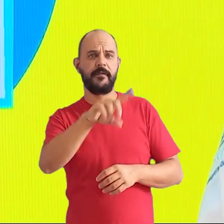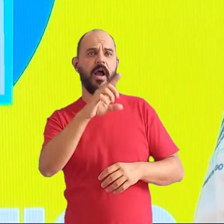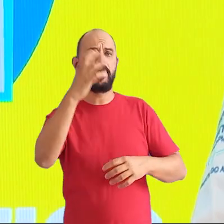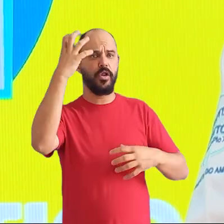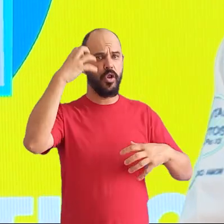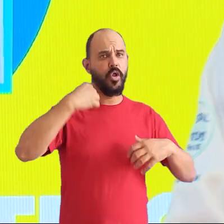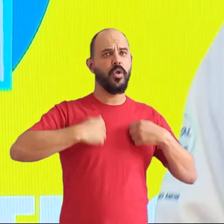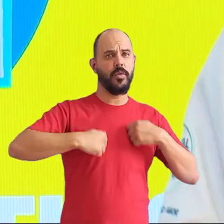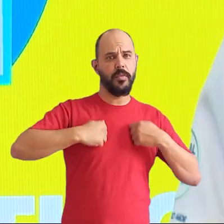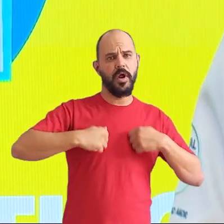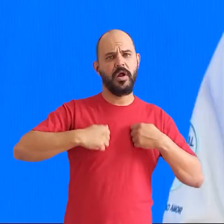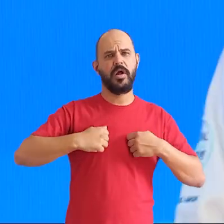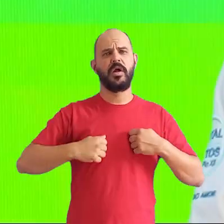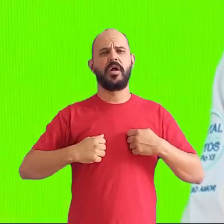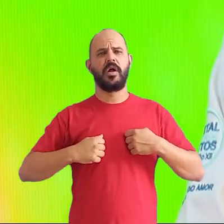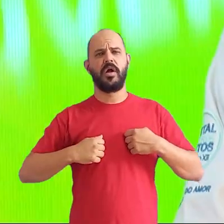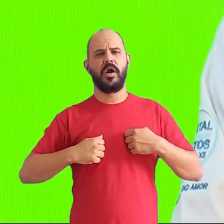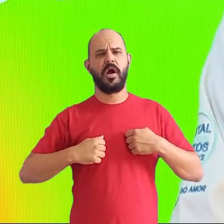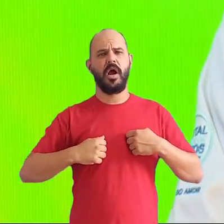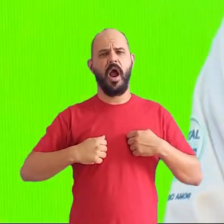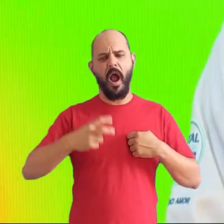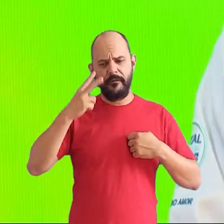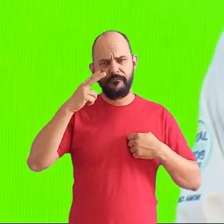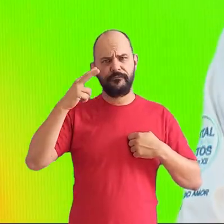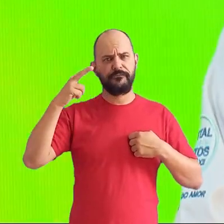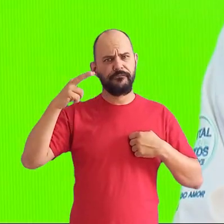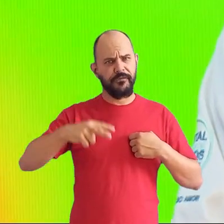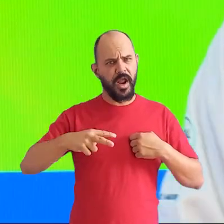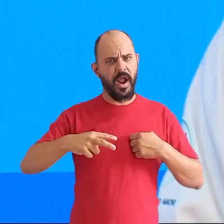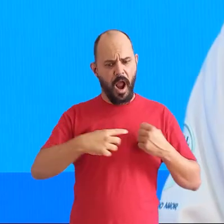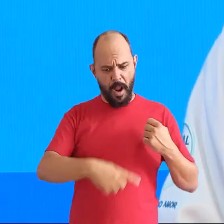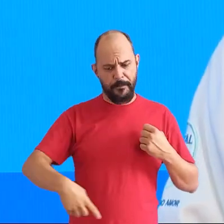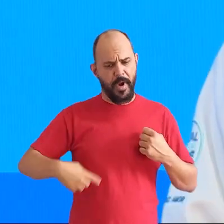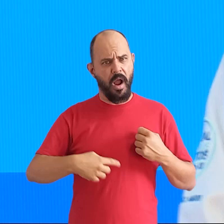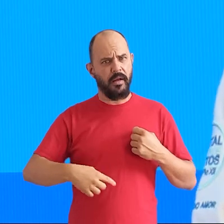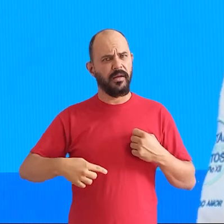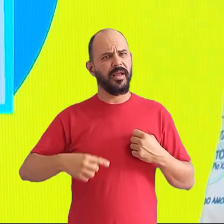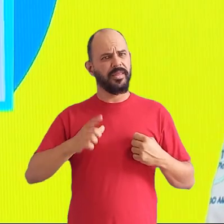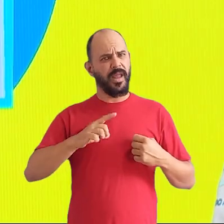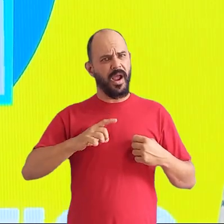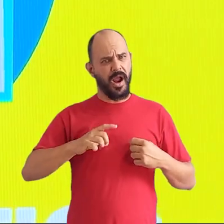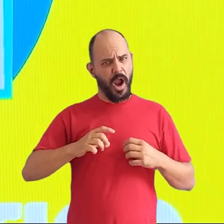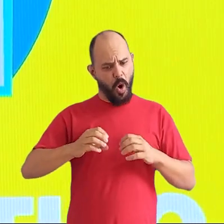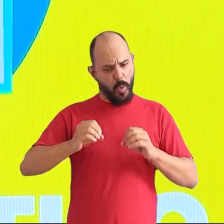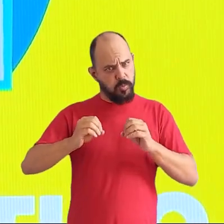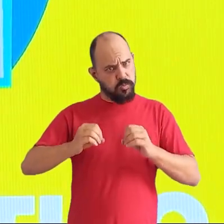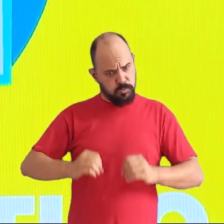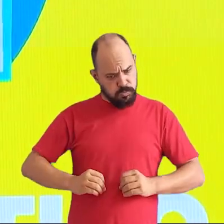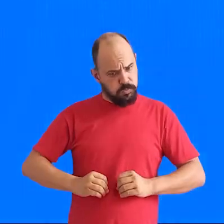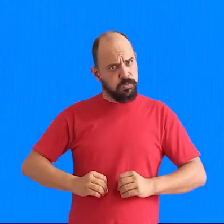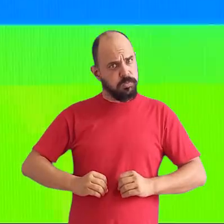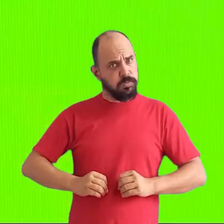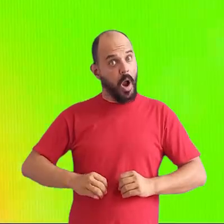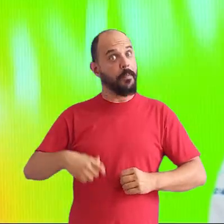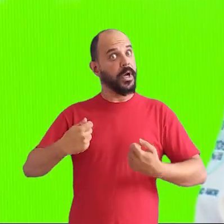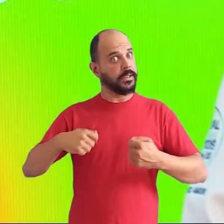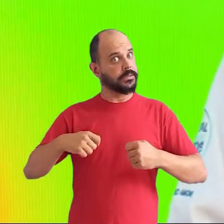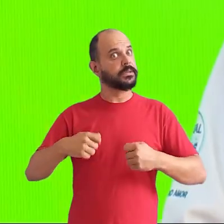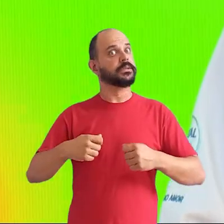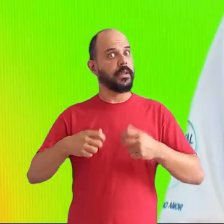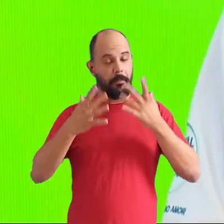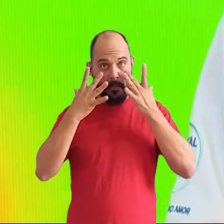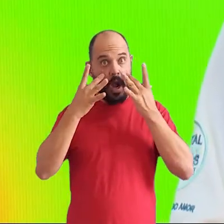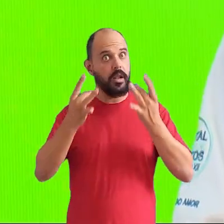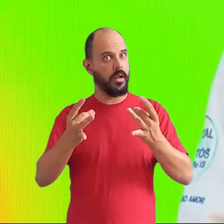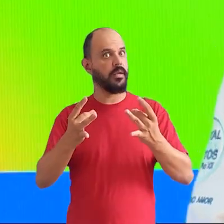e percebe e palpam e vê que tem alguma coisa, um carocinho, alguma coisa, também tem que ficar atento. Então, quando tem